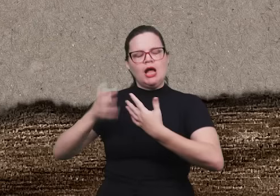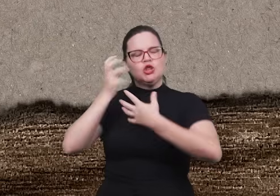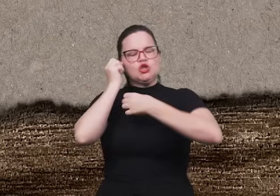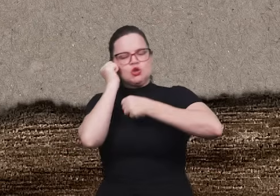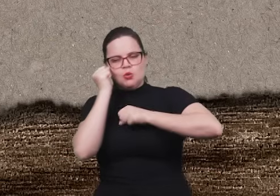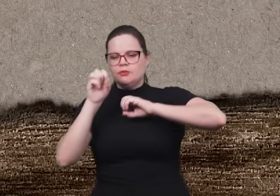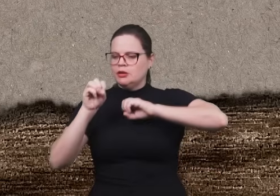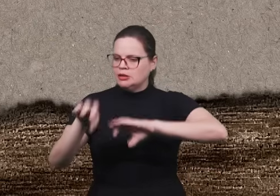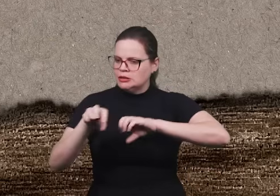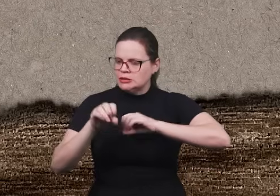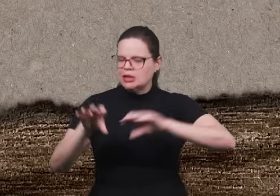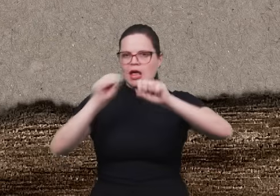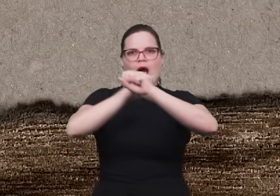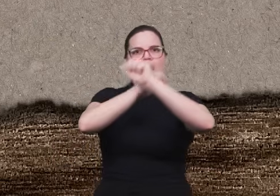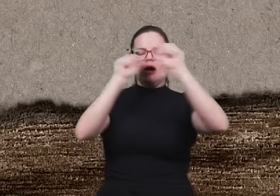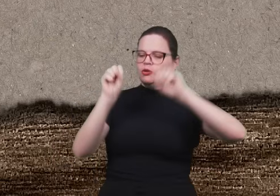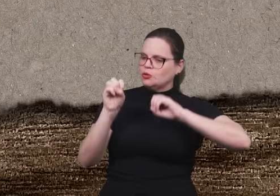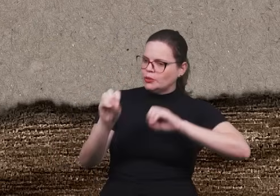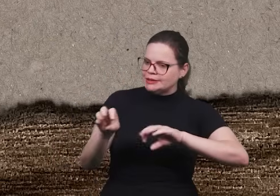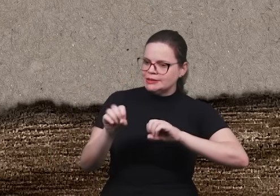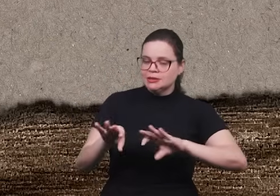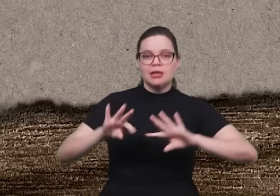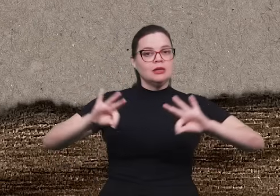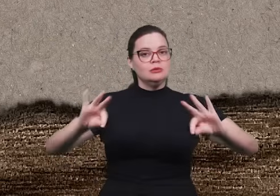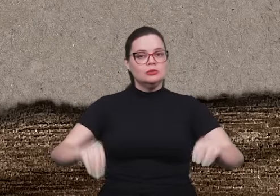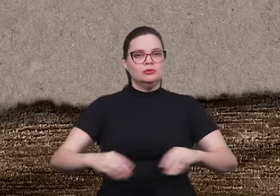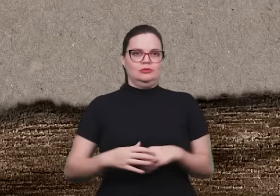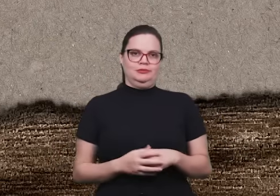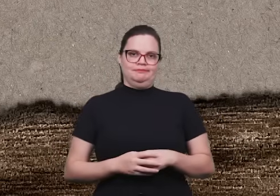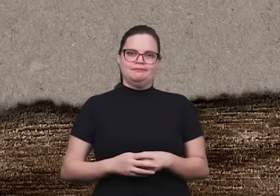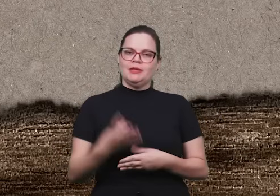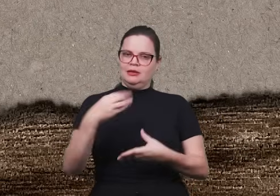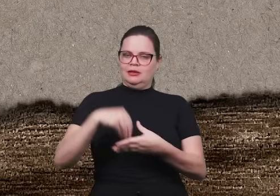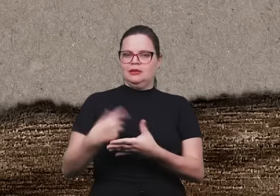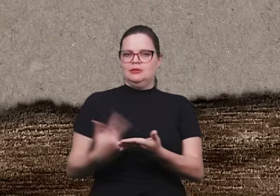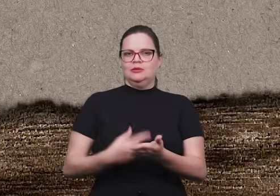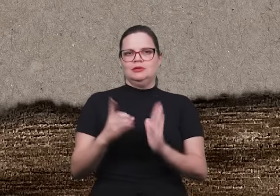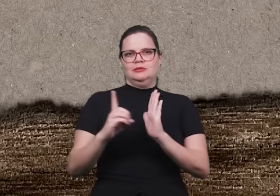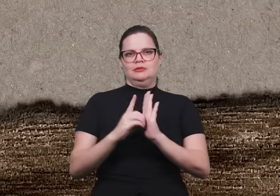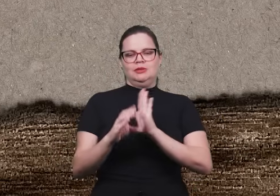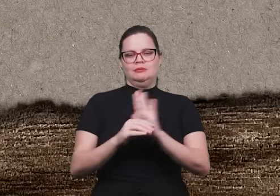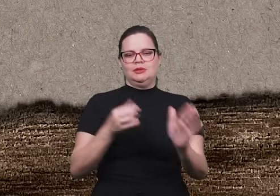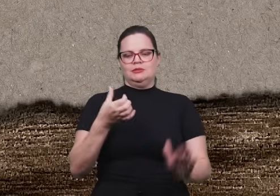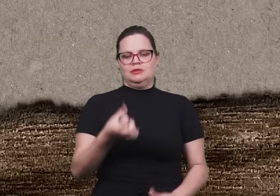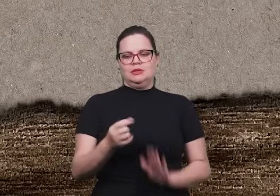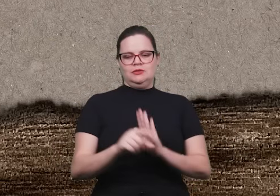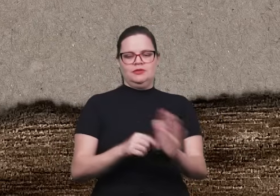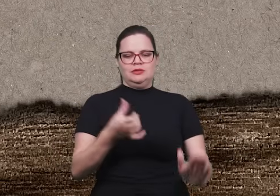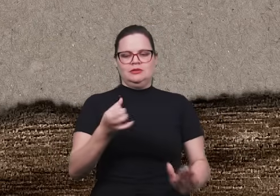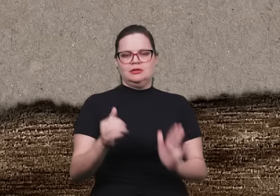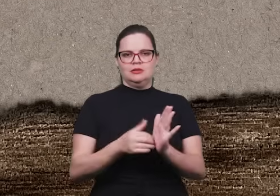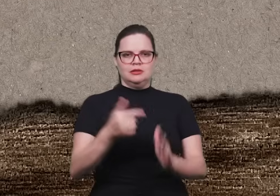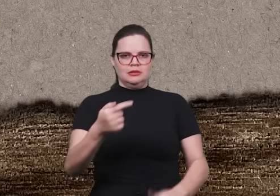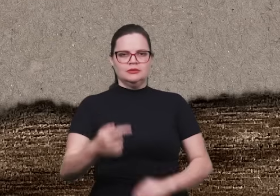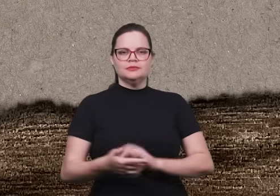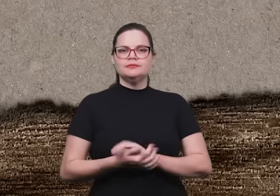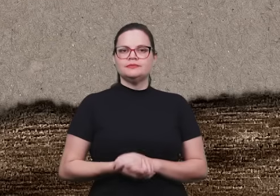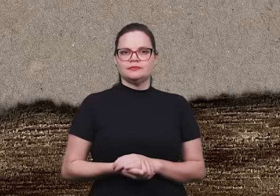levantando-te. Moisés escreveu aquilo que está registrado em Deuteronômio capítulo 6, versos 6 e